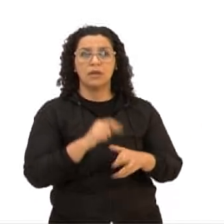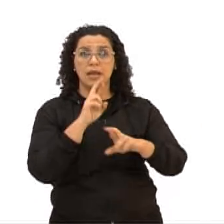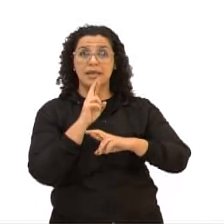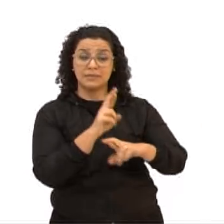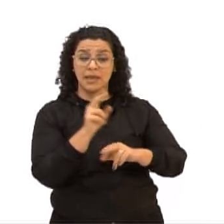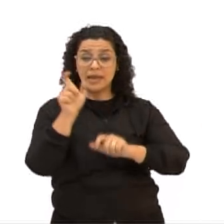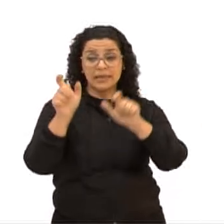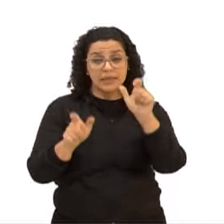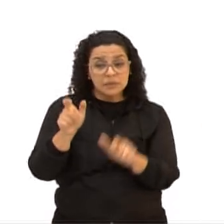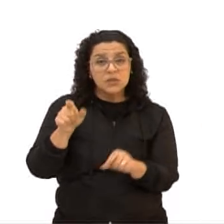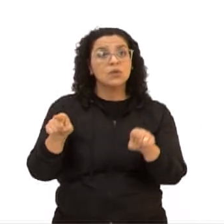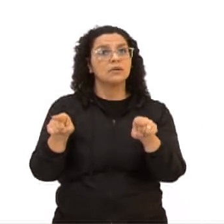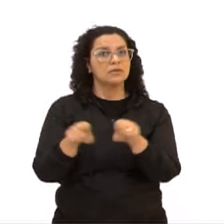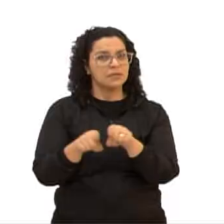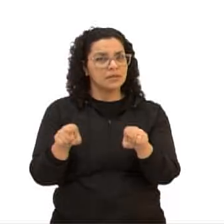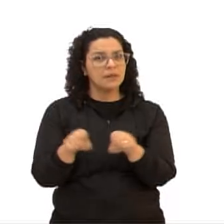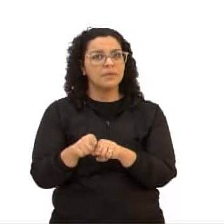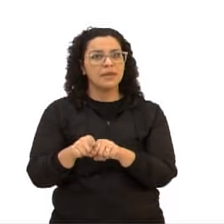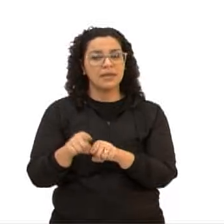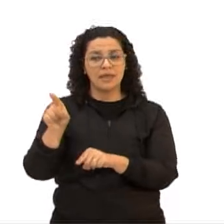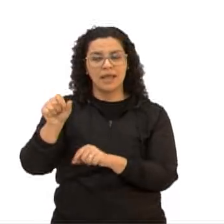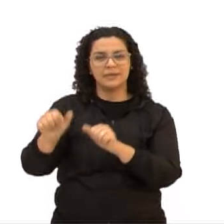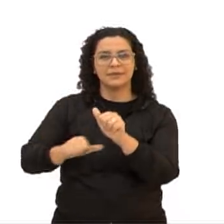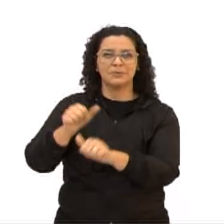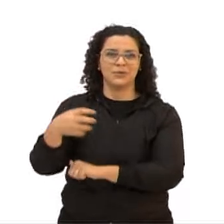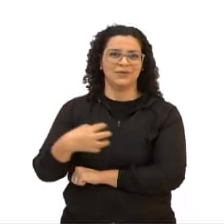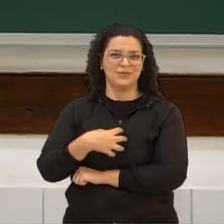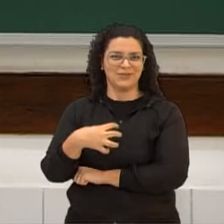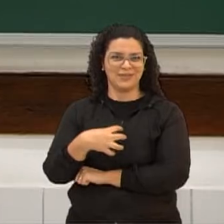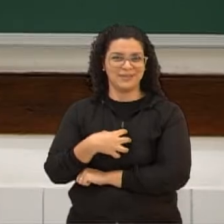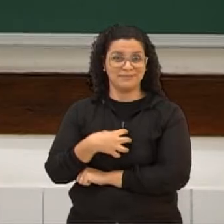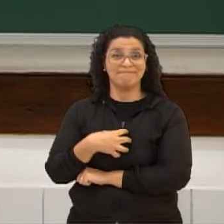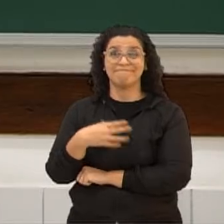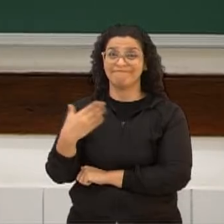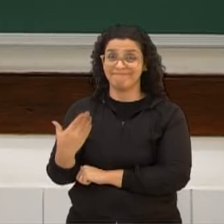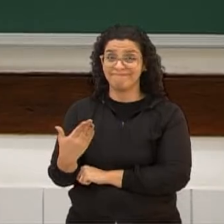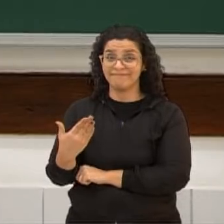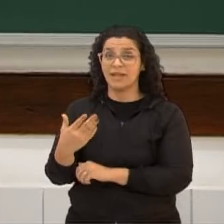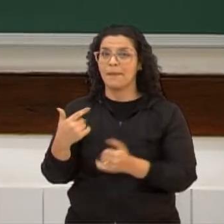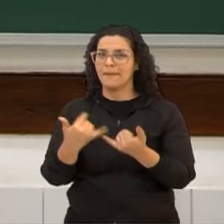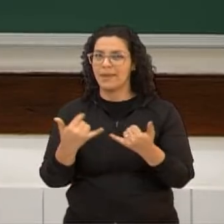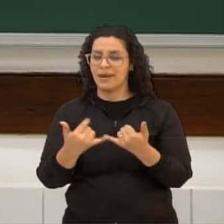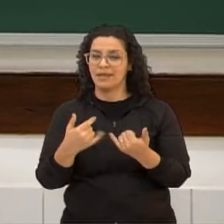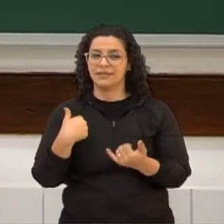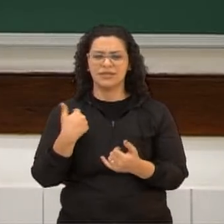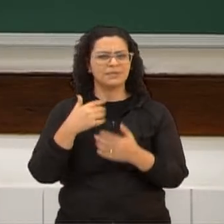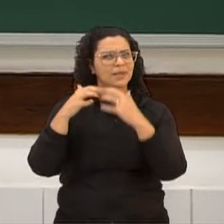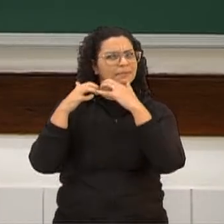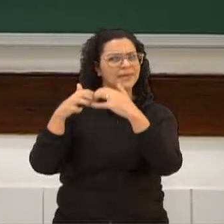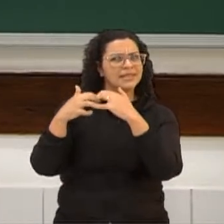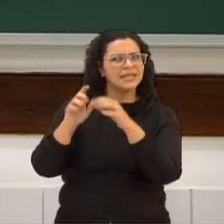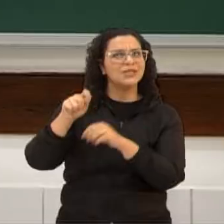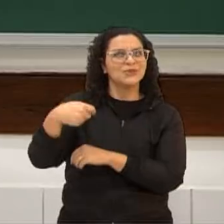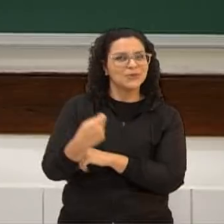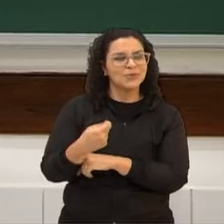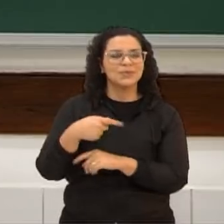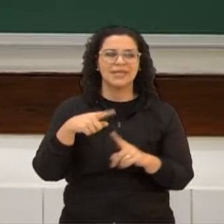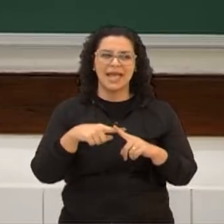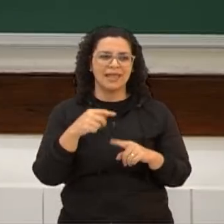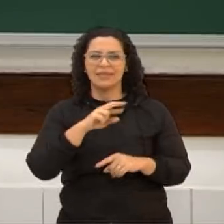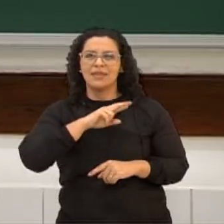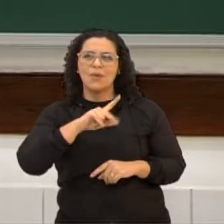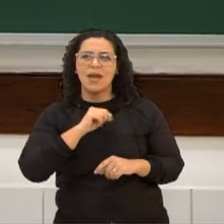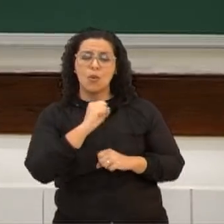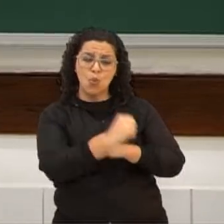que as pessoas que sejam melhores. Olha só, então uma coisa trazendo para você refletir sobre essa